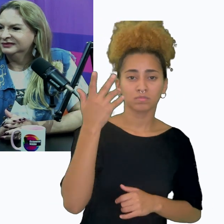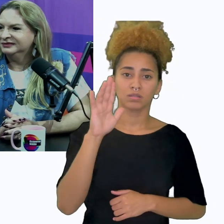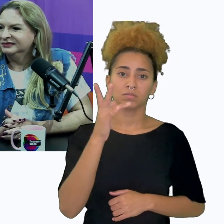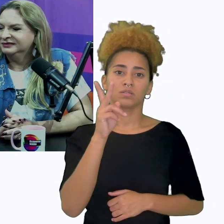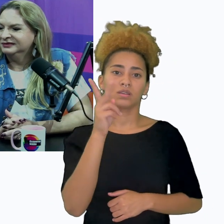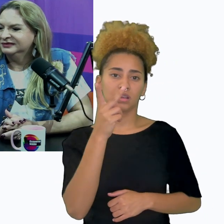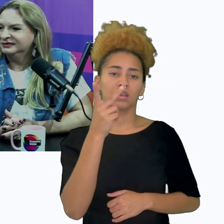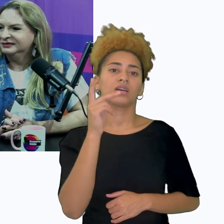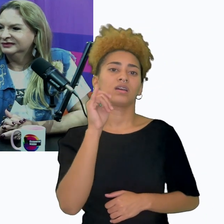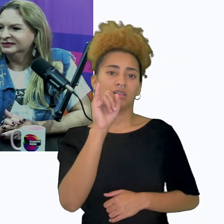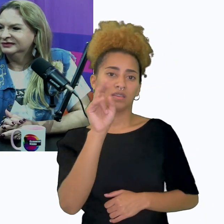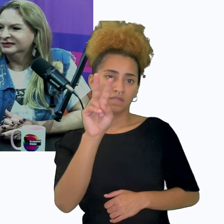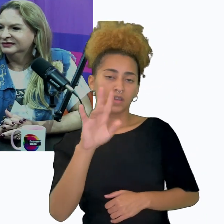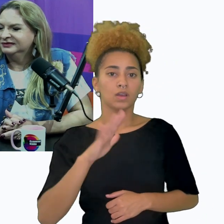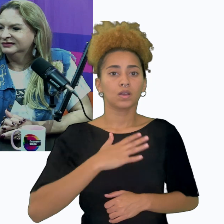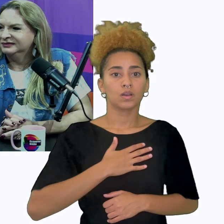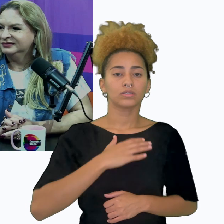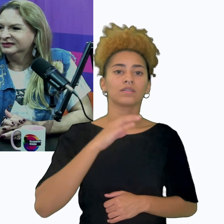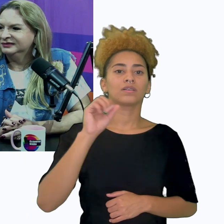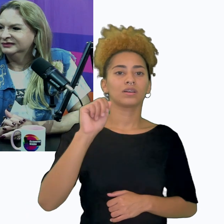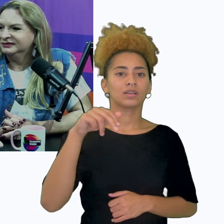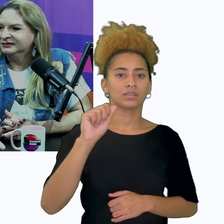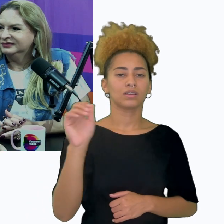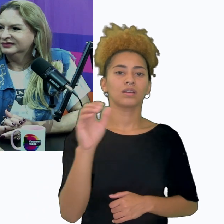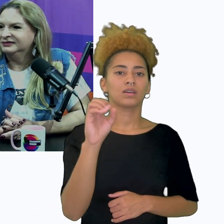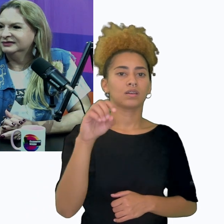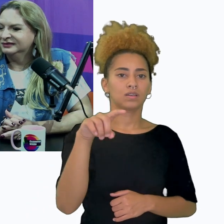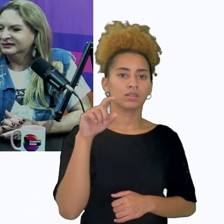tava em fase terminal de HIV. E ela gostava de ouvir Ana Oxa.